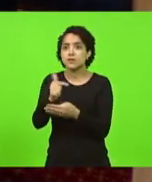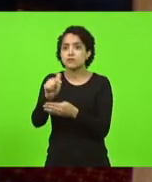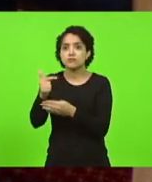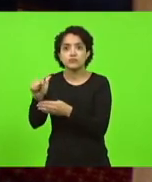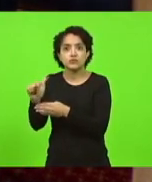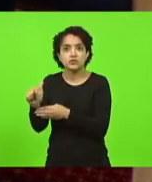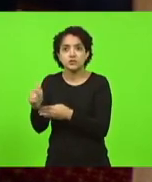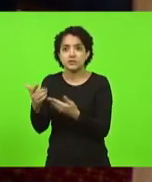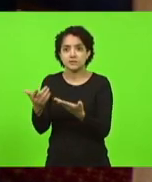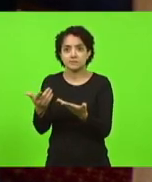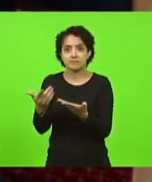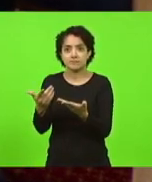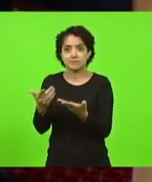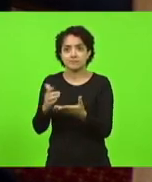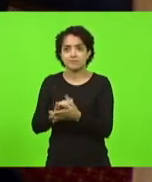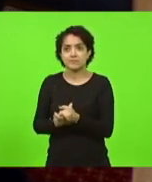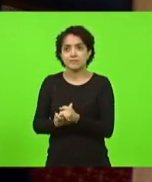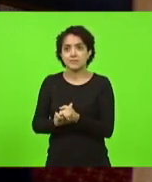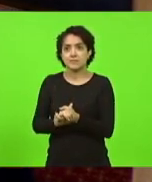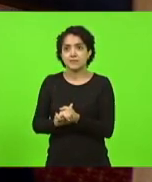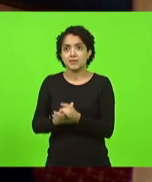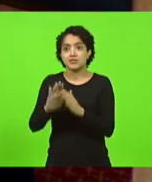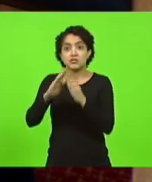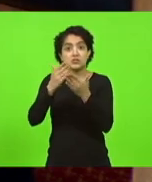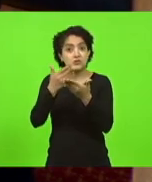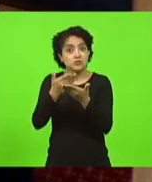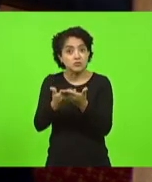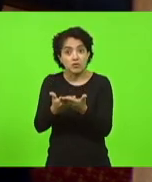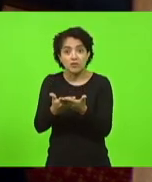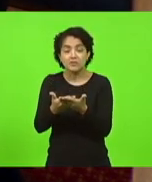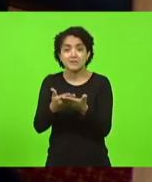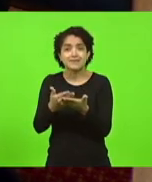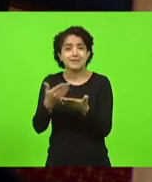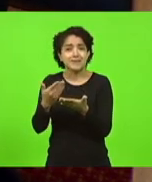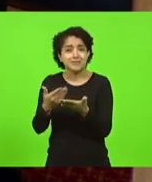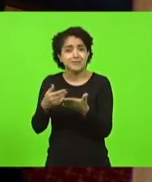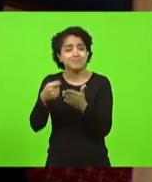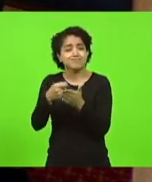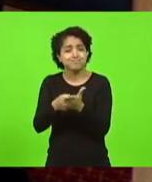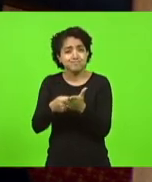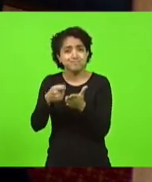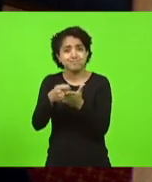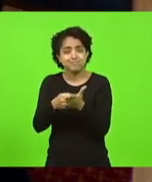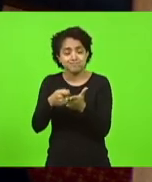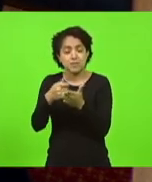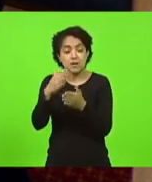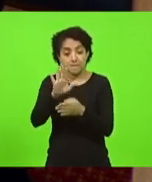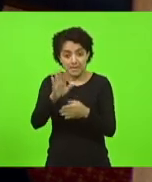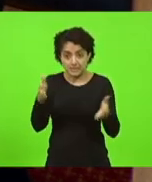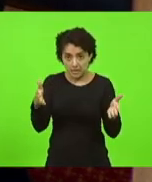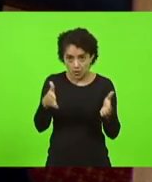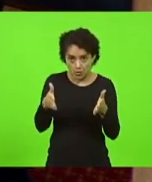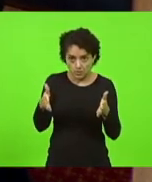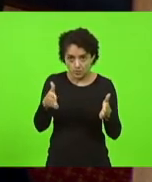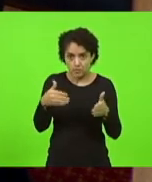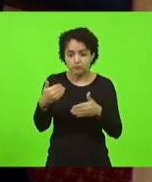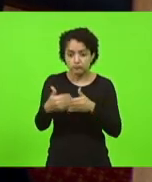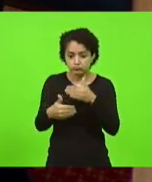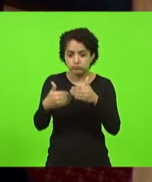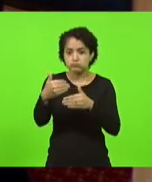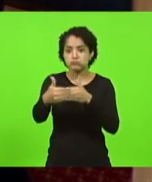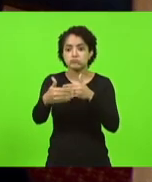estavam apanhando para manter professor dentro de sala de aula. Nós estamos avançando durante esse ano e isto precisa